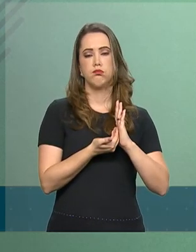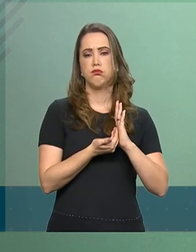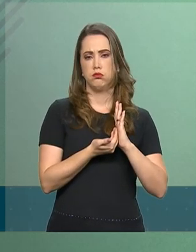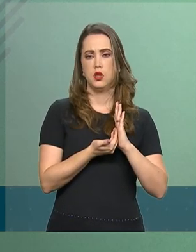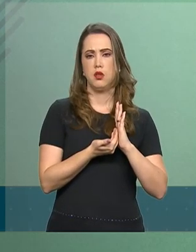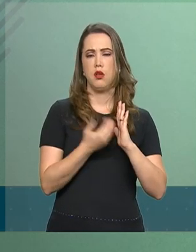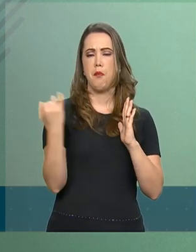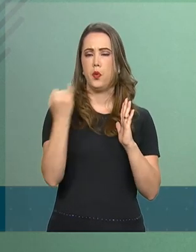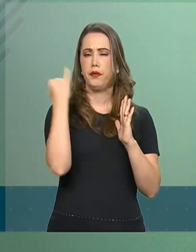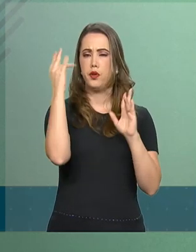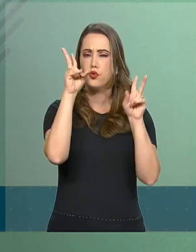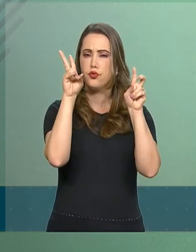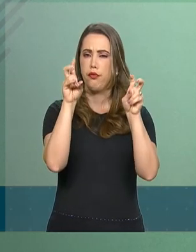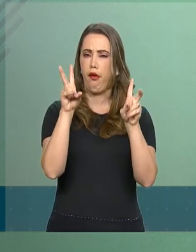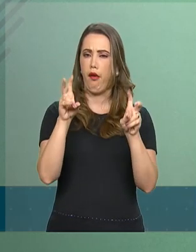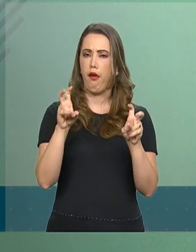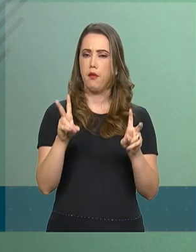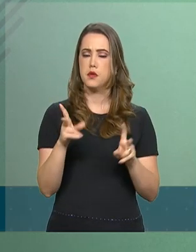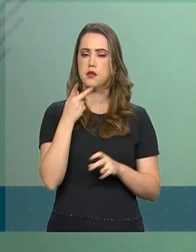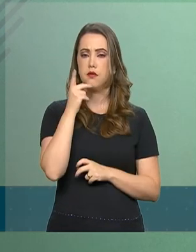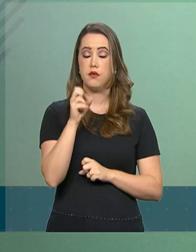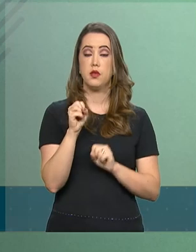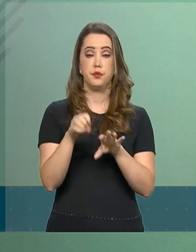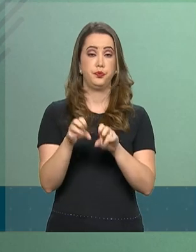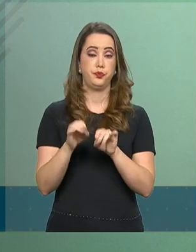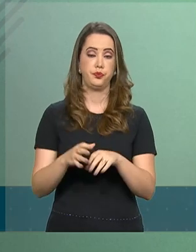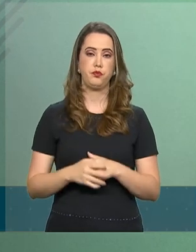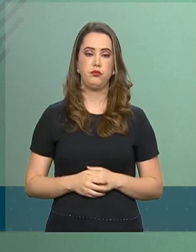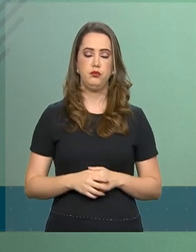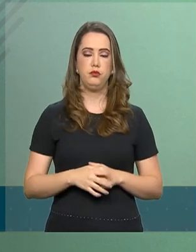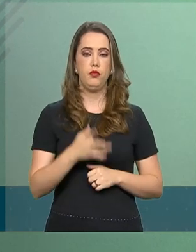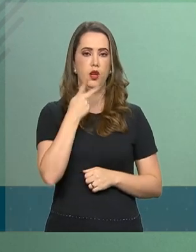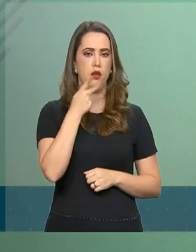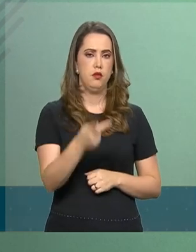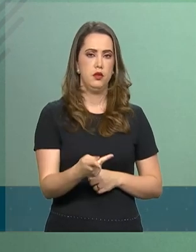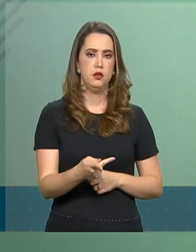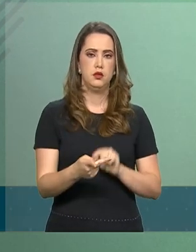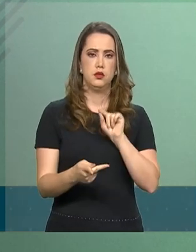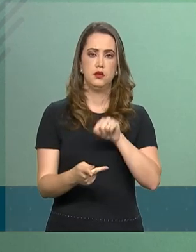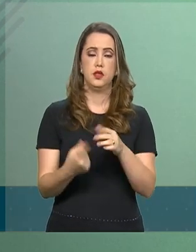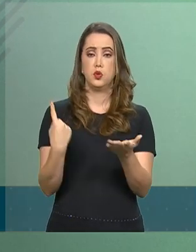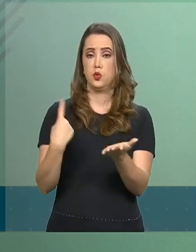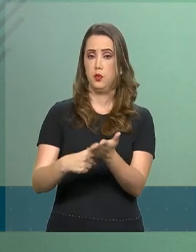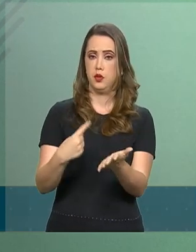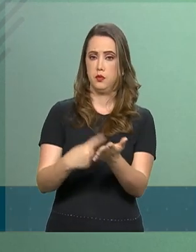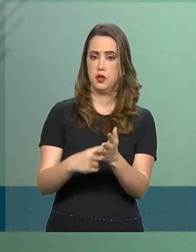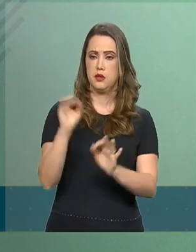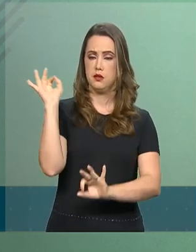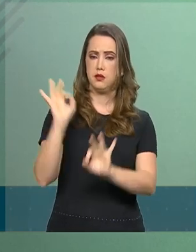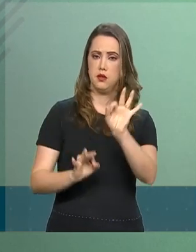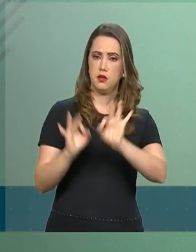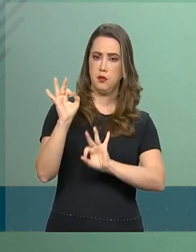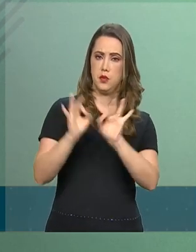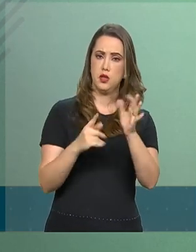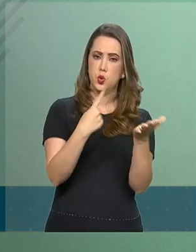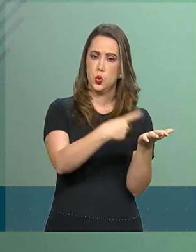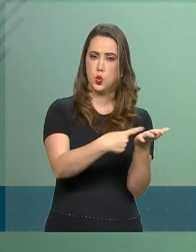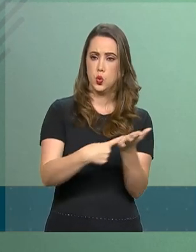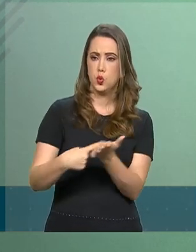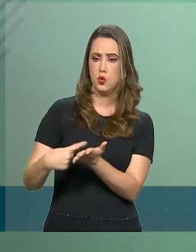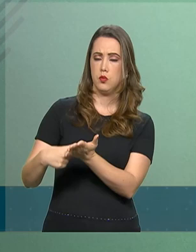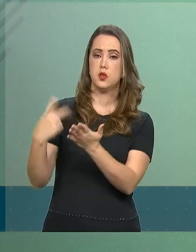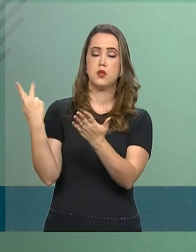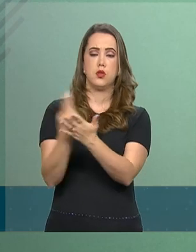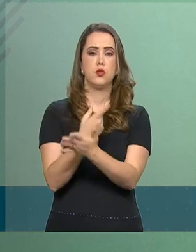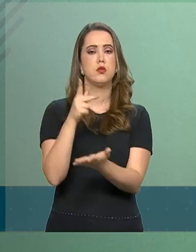que são tão importantes nessa questão da educação no que toca à questão da agenda as adaptações da agenda foram de fato